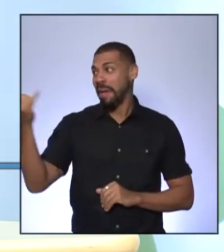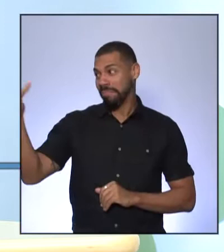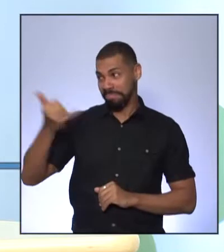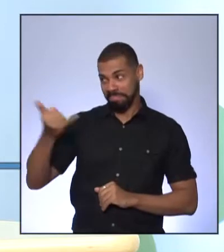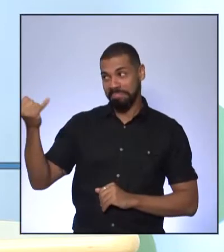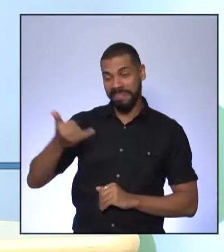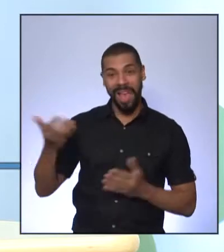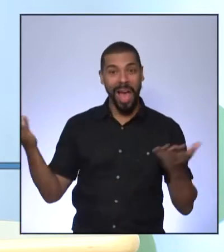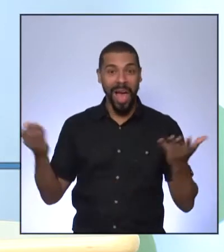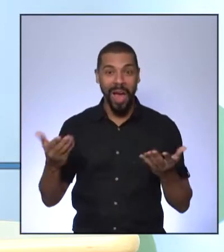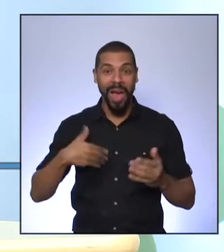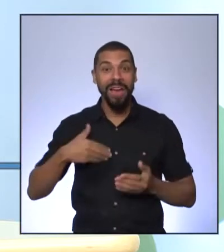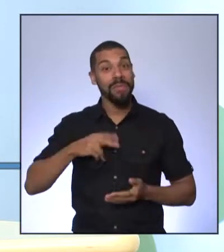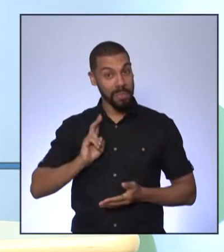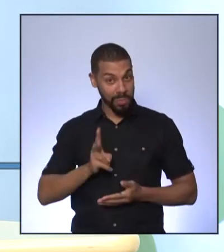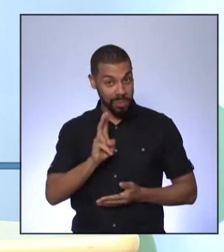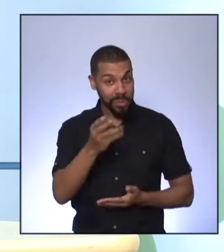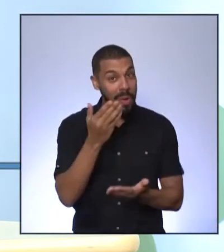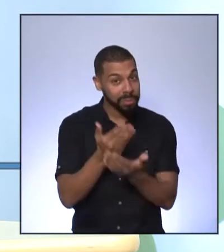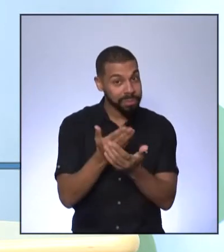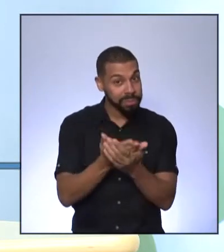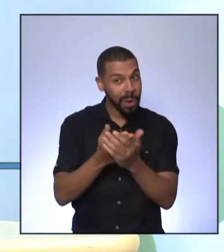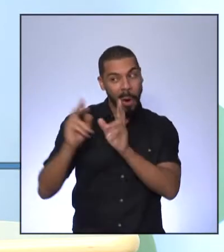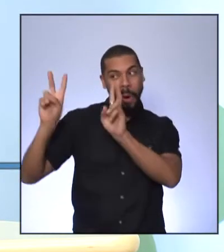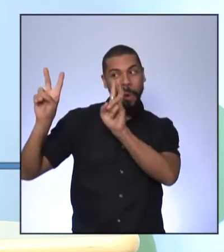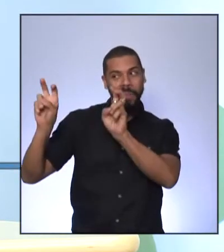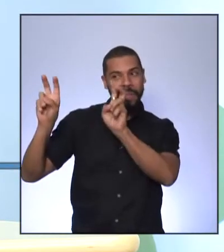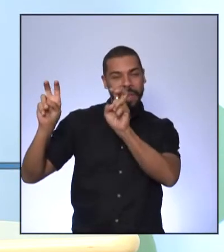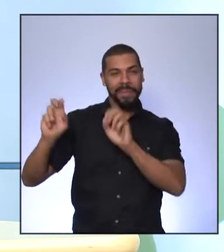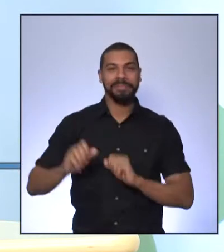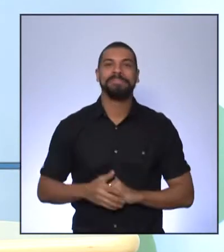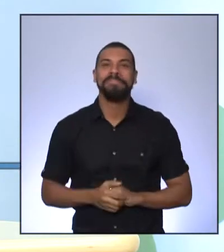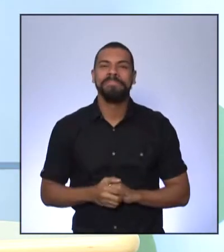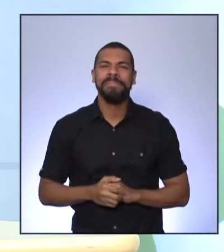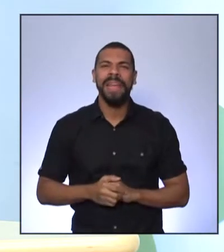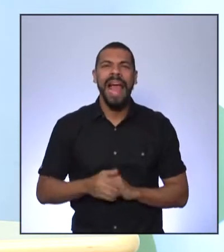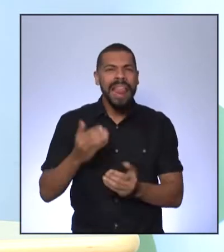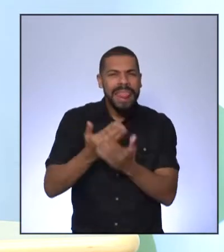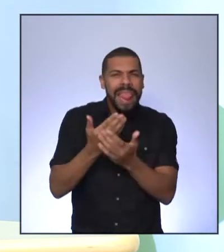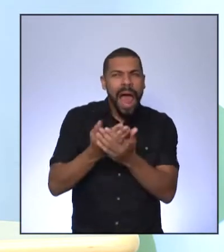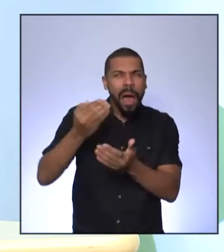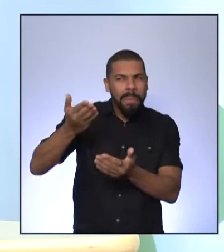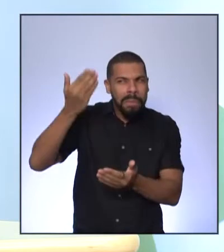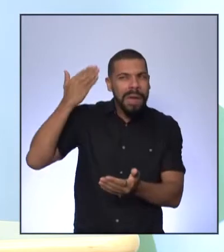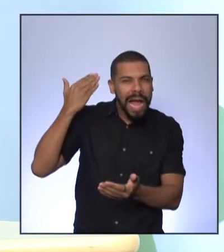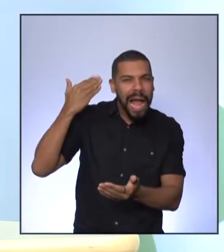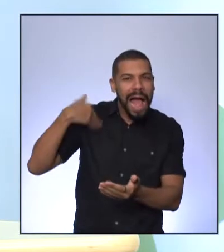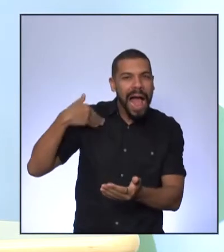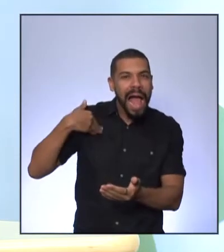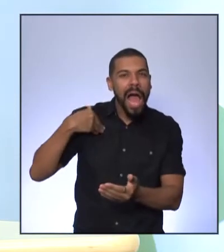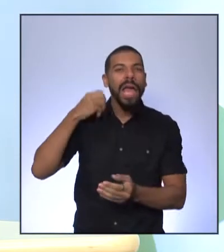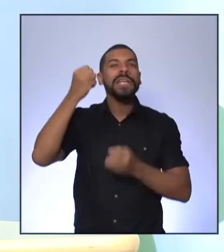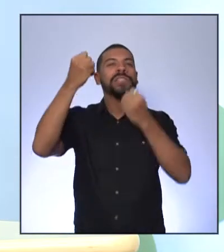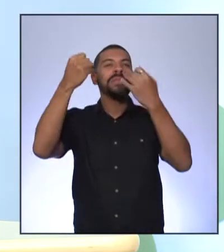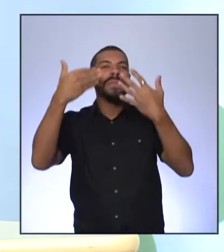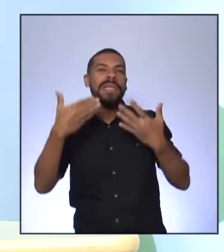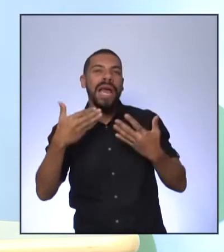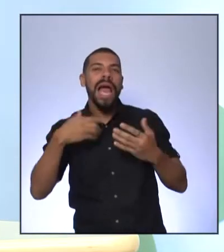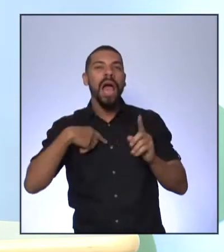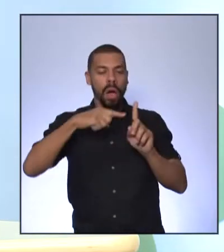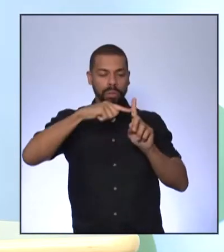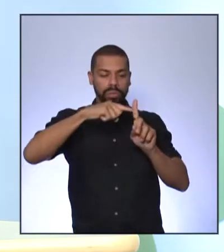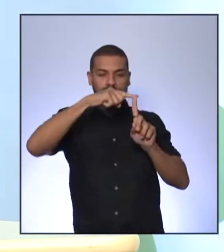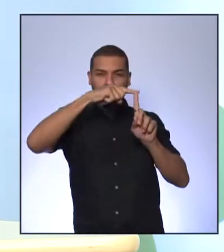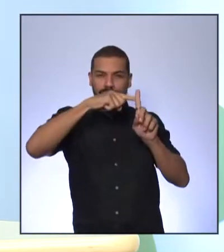nossa aula hoje a gente vai continuar o tema Rapidez das Transformações. Na aula passada, nós falamos lá sobre